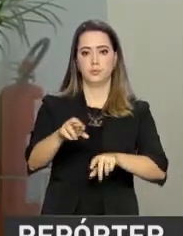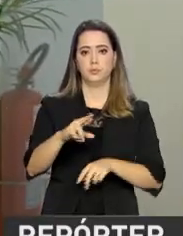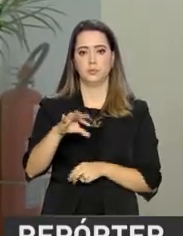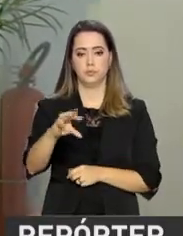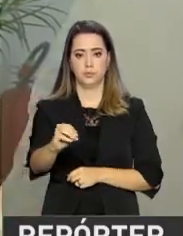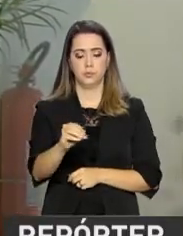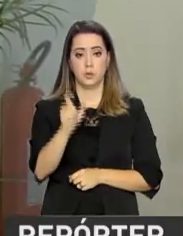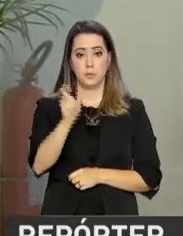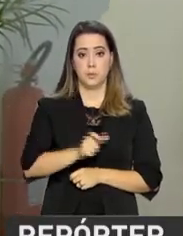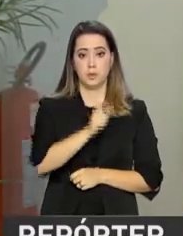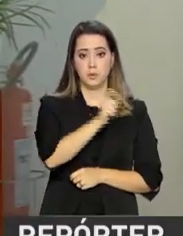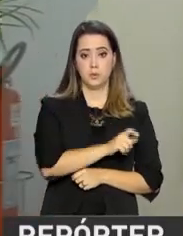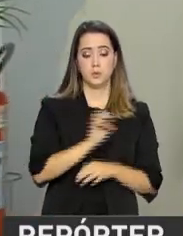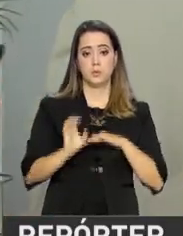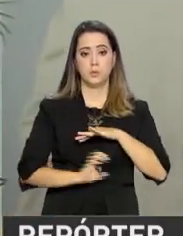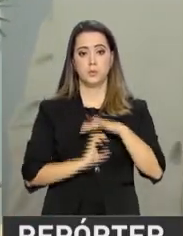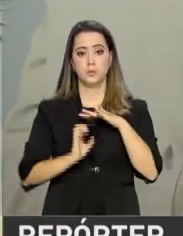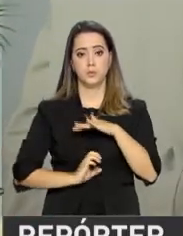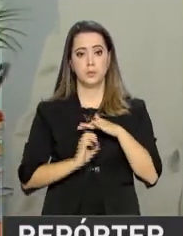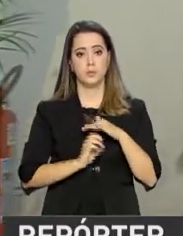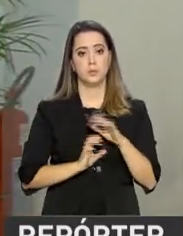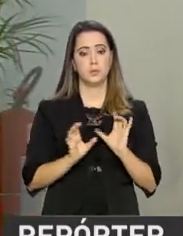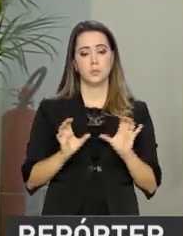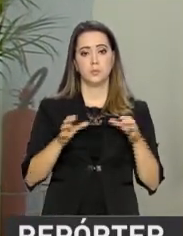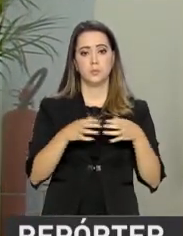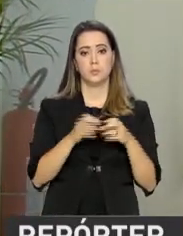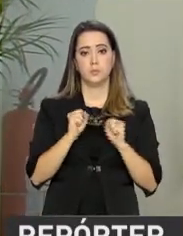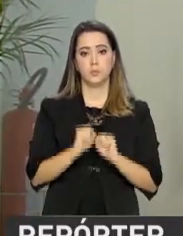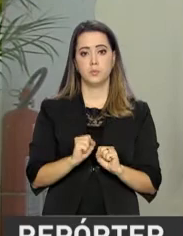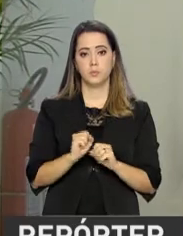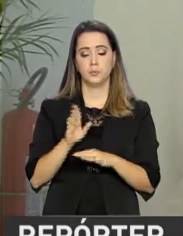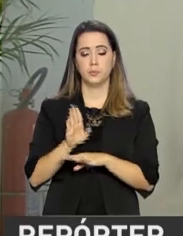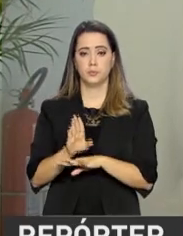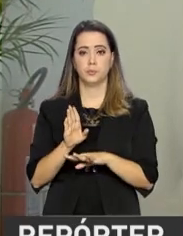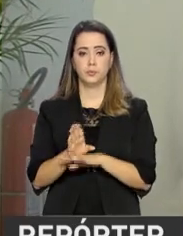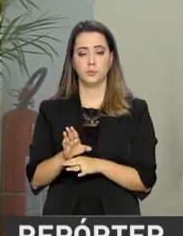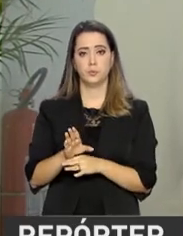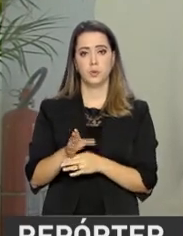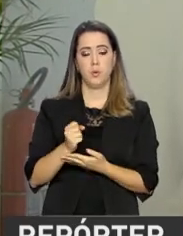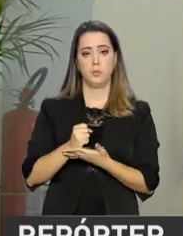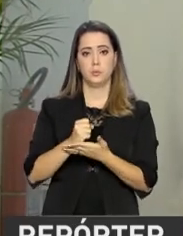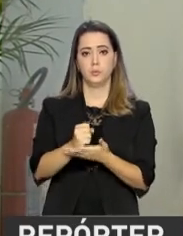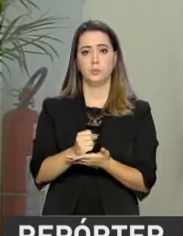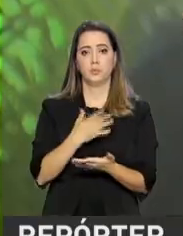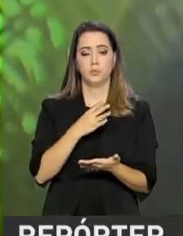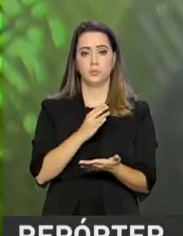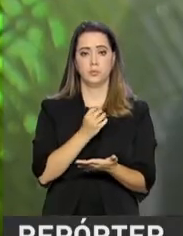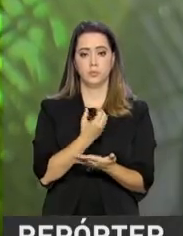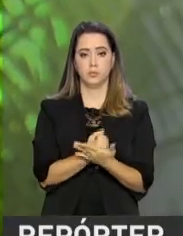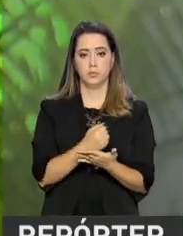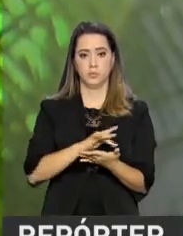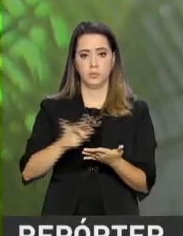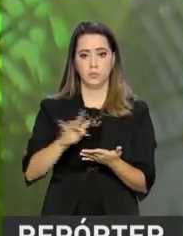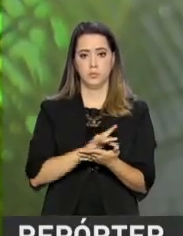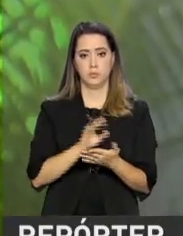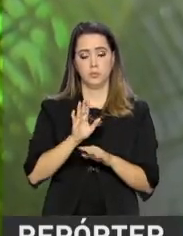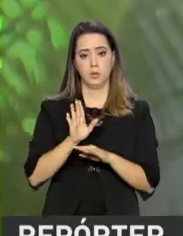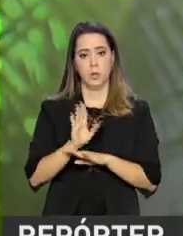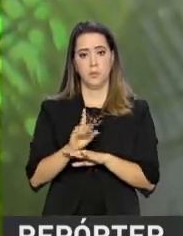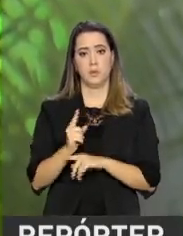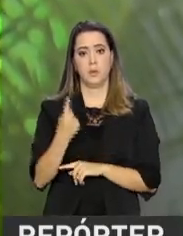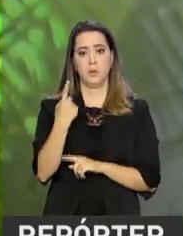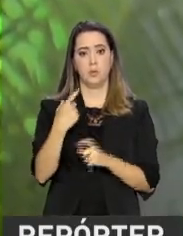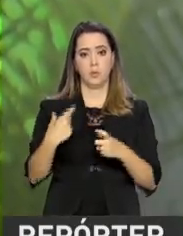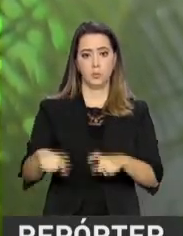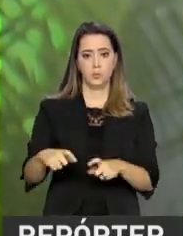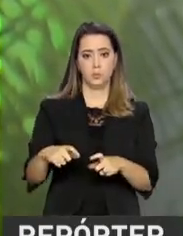daí, pessoas, empresas e organizações vão poder fazer doações pelo aplicativo. E ao invés de apoiar uma